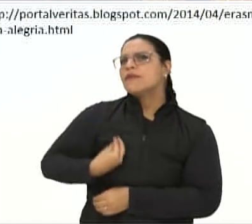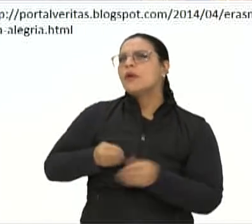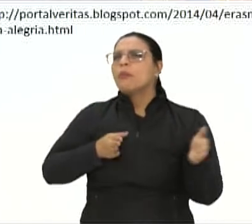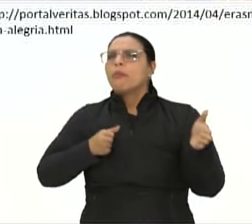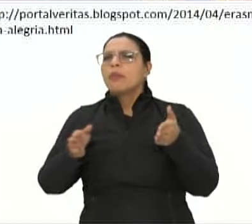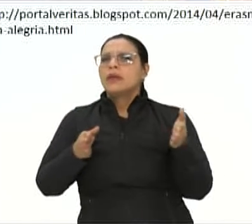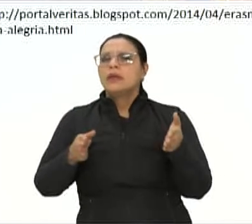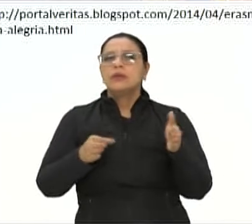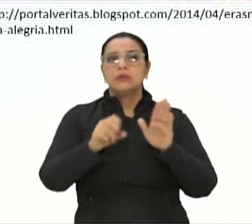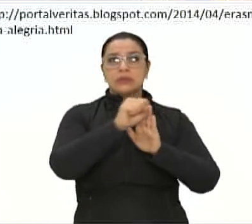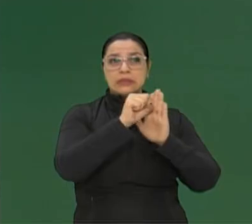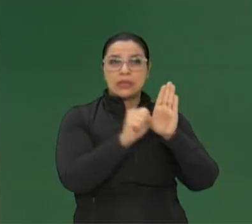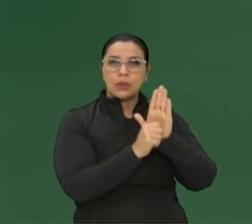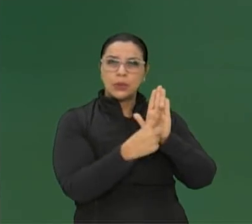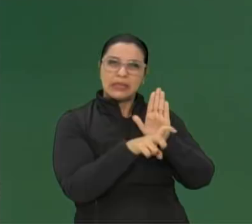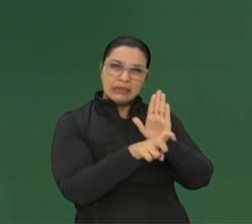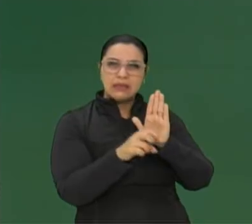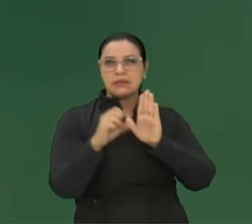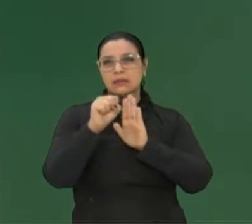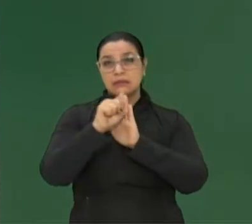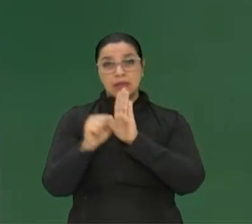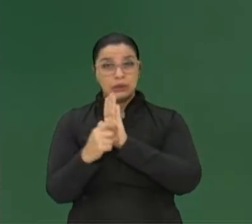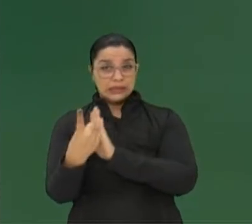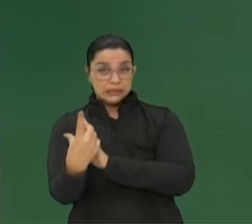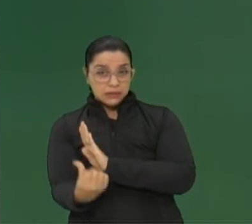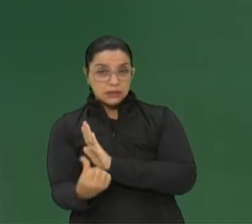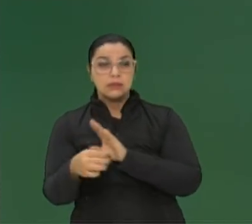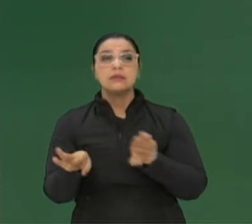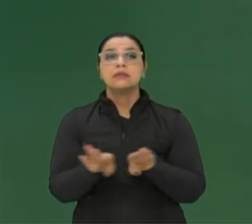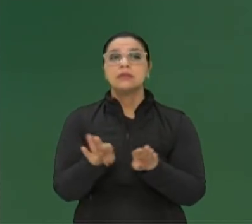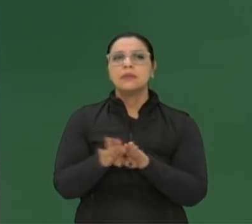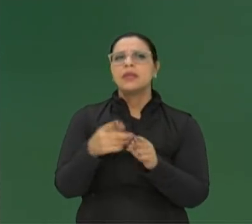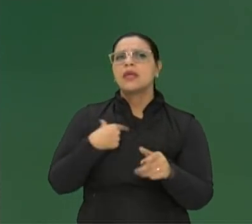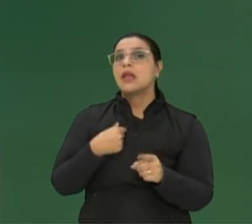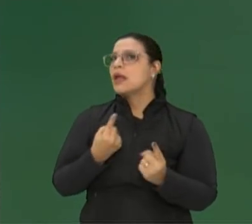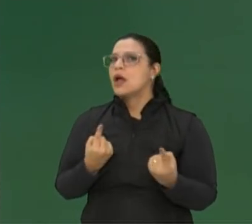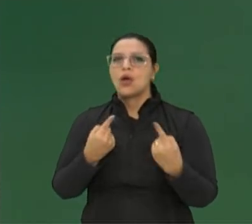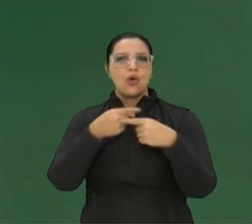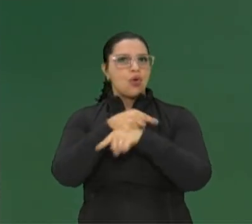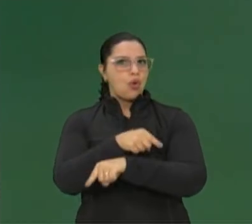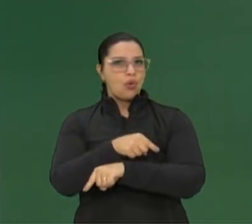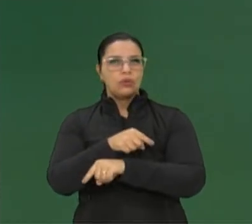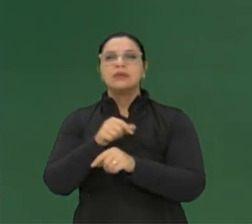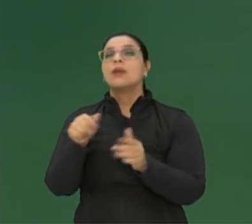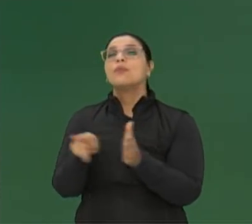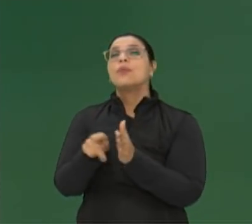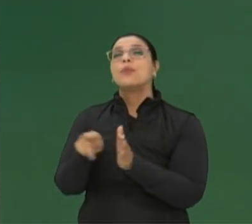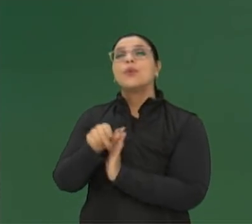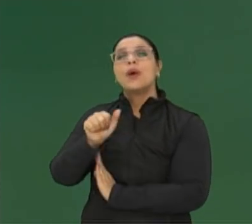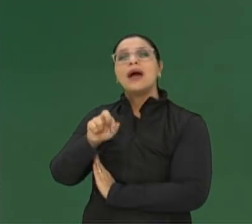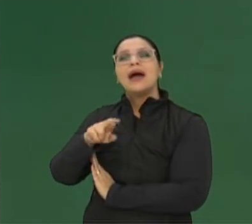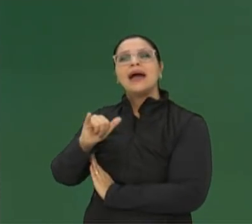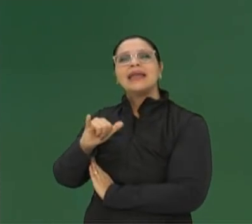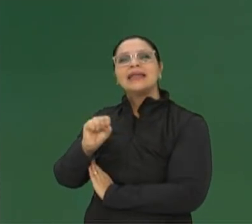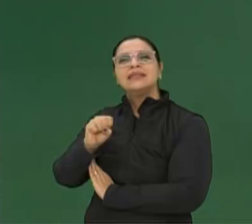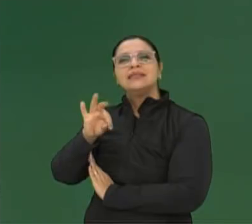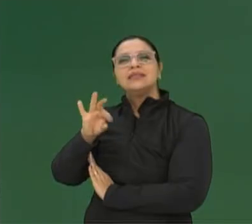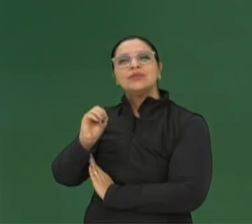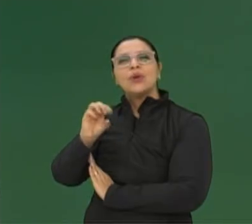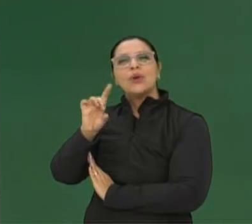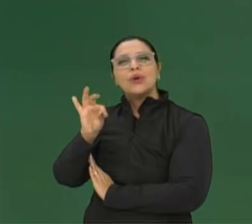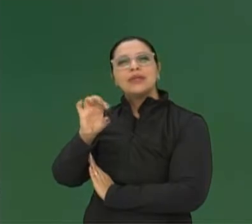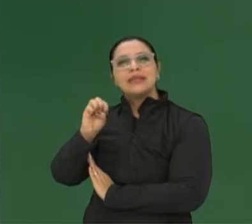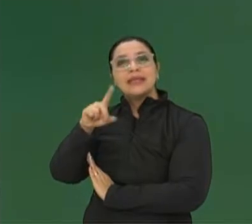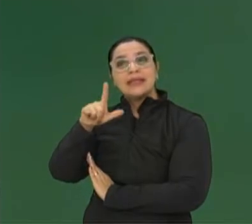né, entre o século XV e século XVI, tá? Vai ser contra o aristotelismo da filosofia escolástica,